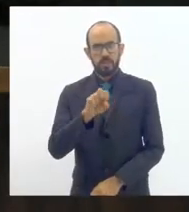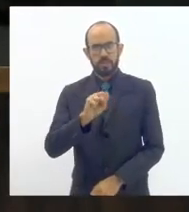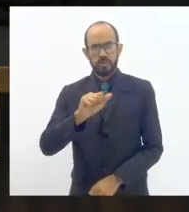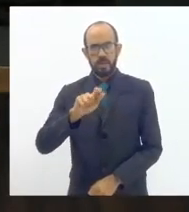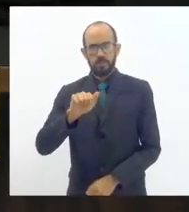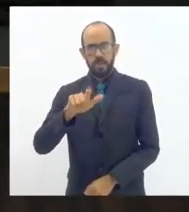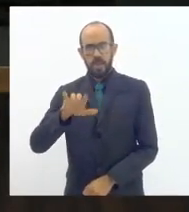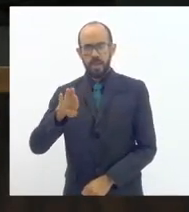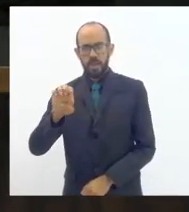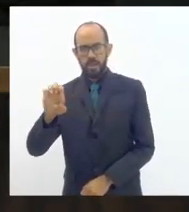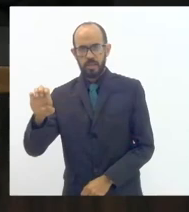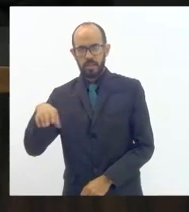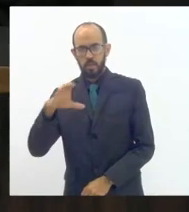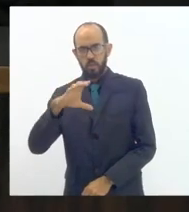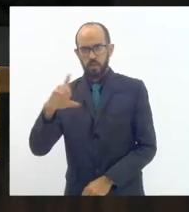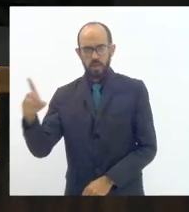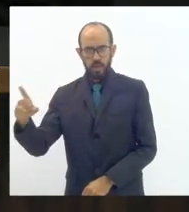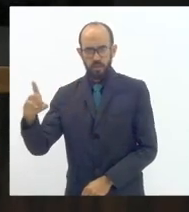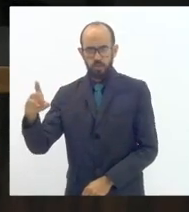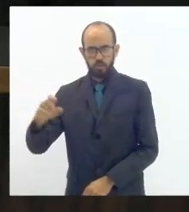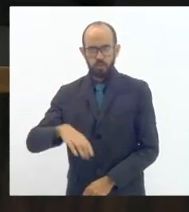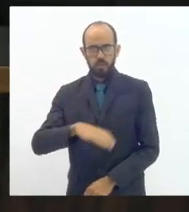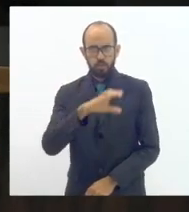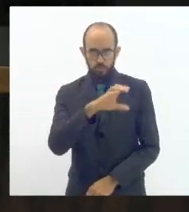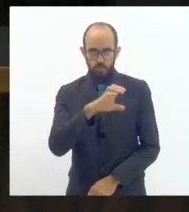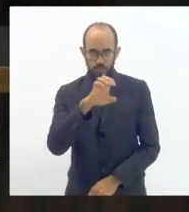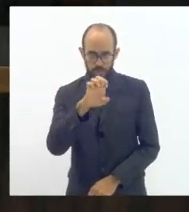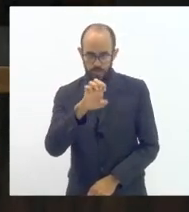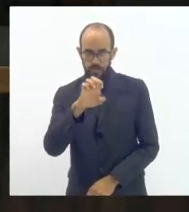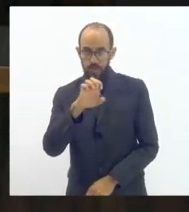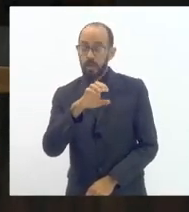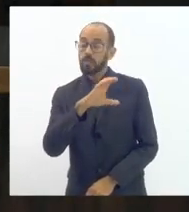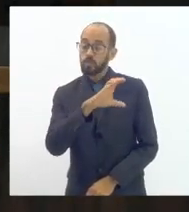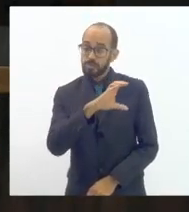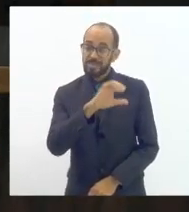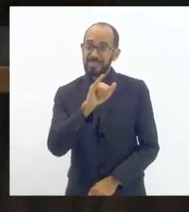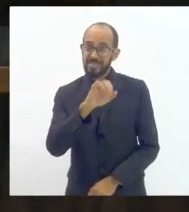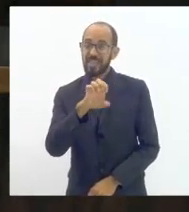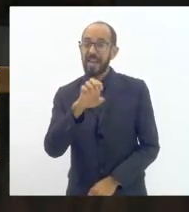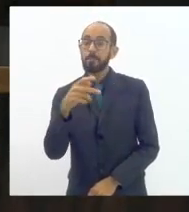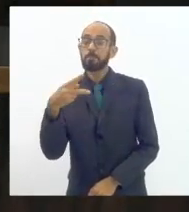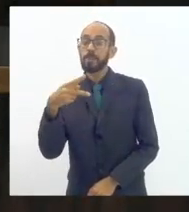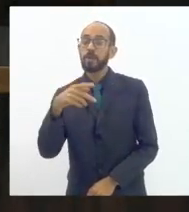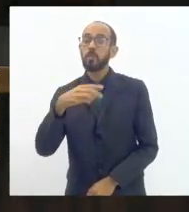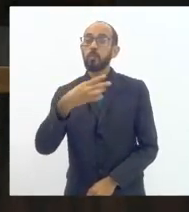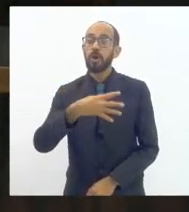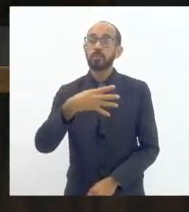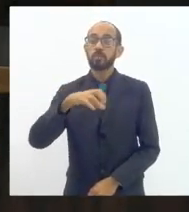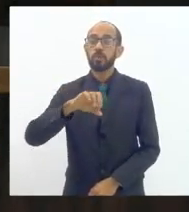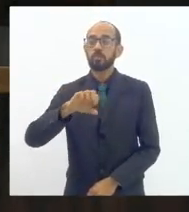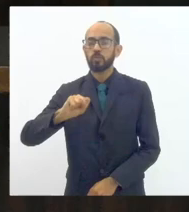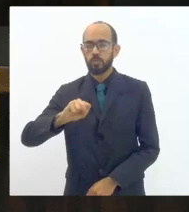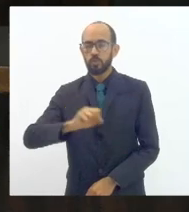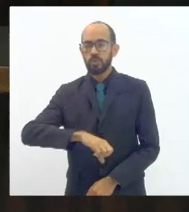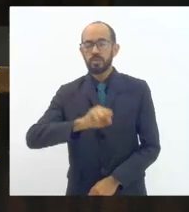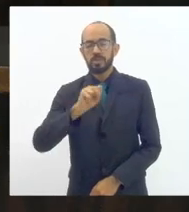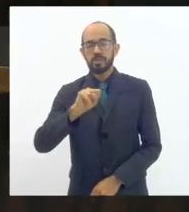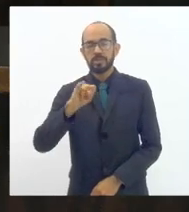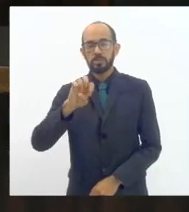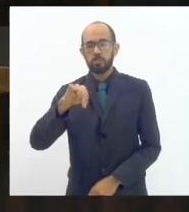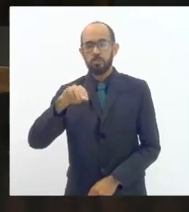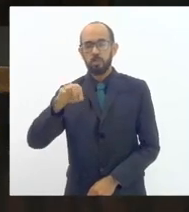coordenadora pedagógica do CEP 498. Simone Mendes, coordenadora